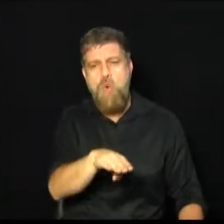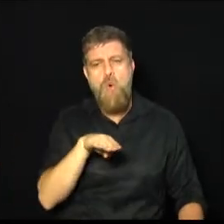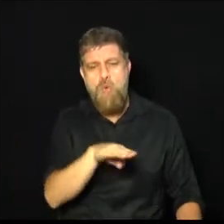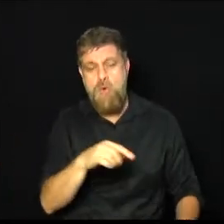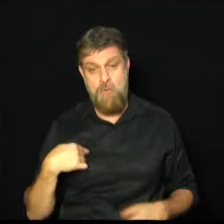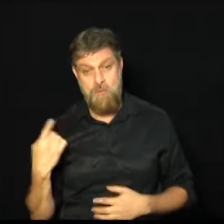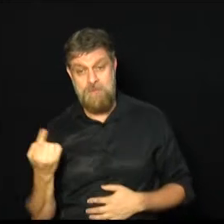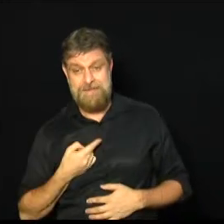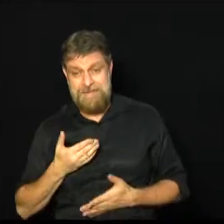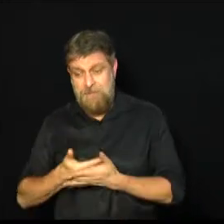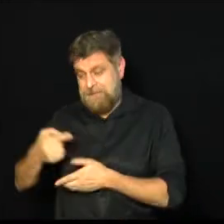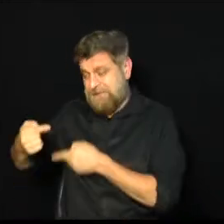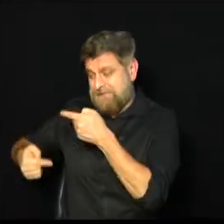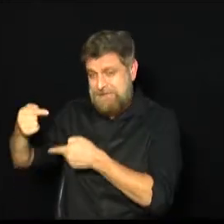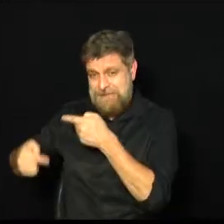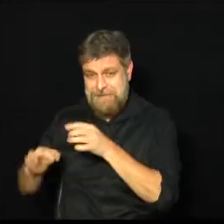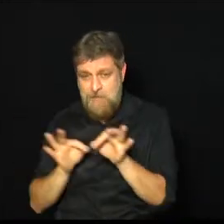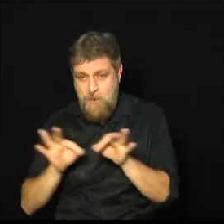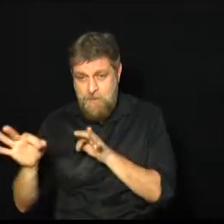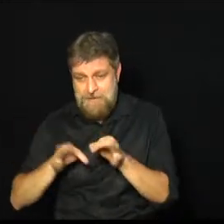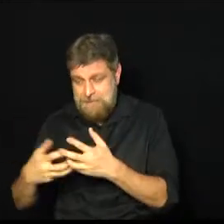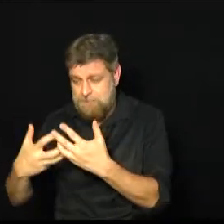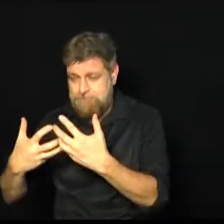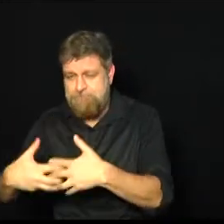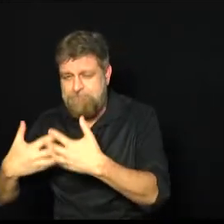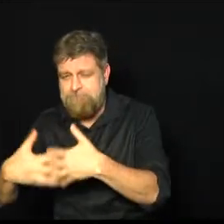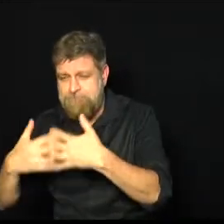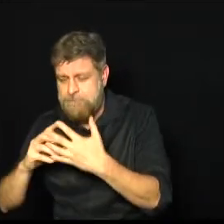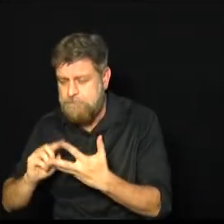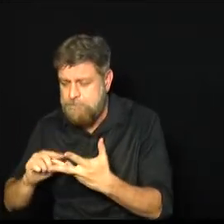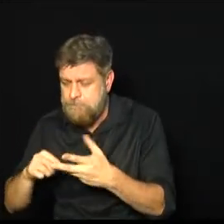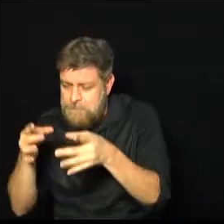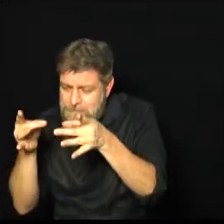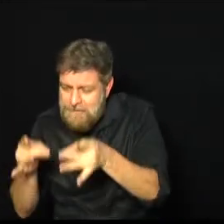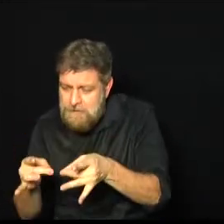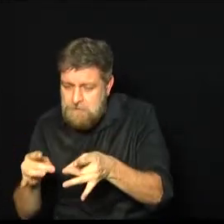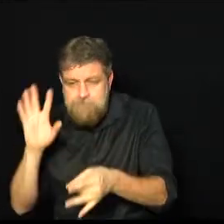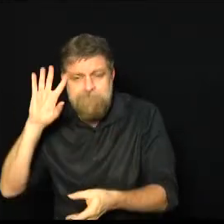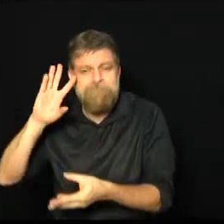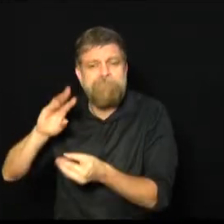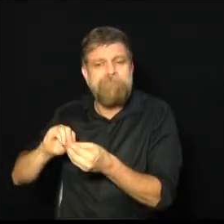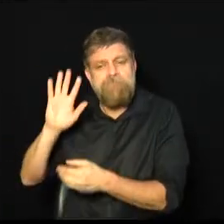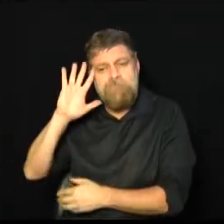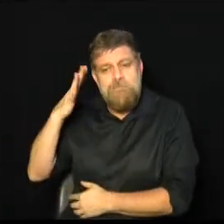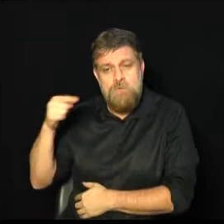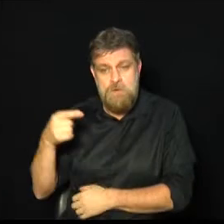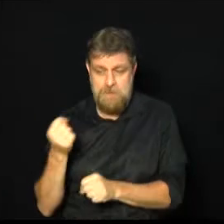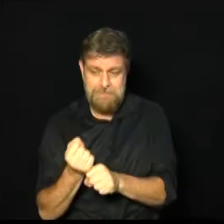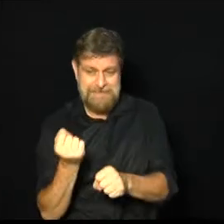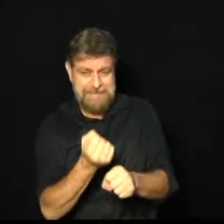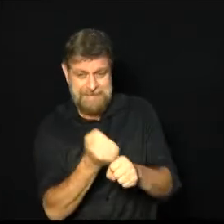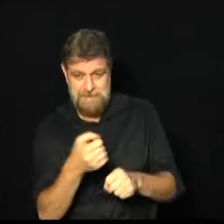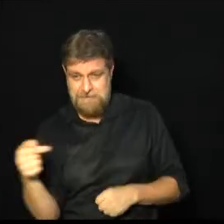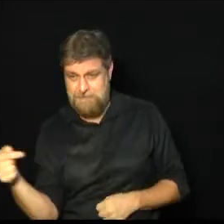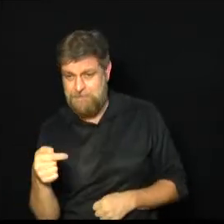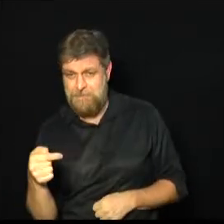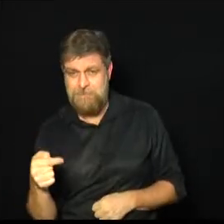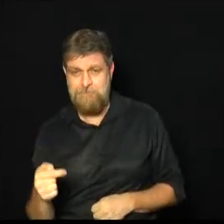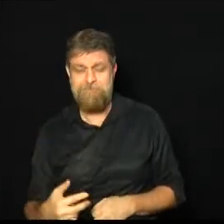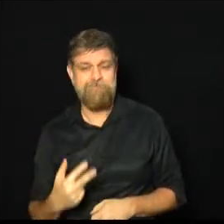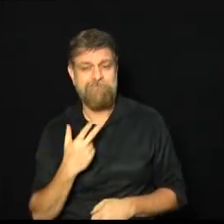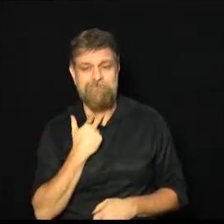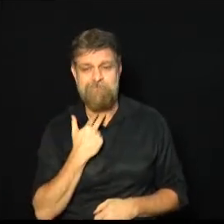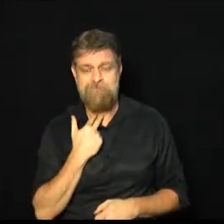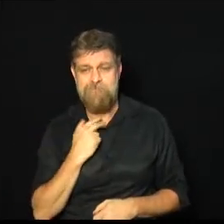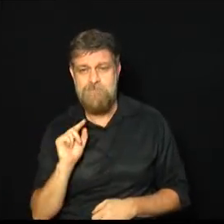a discutir isso no projeto executivo, chegamos à conclusão que essa obra ela seria não